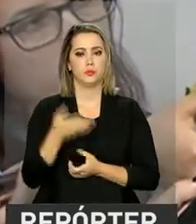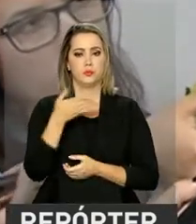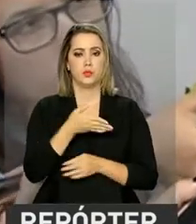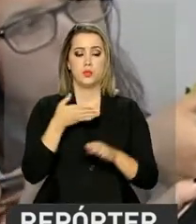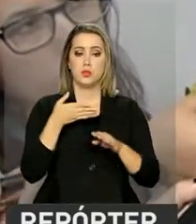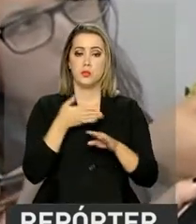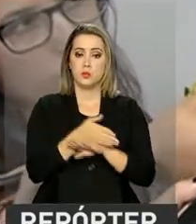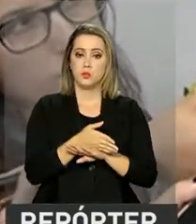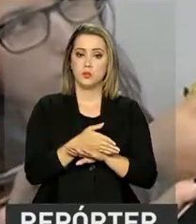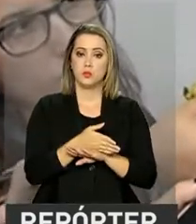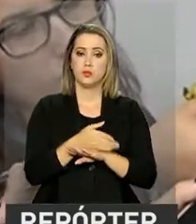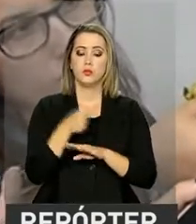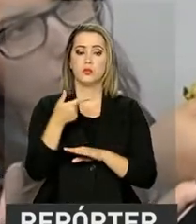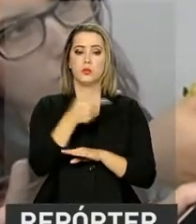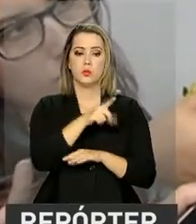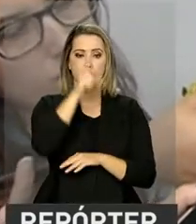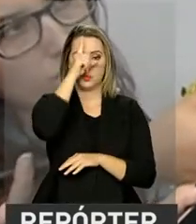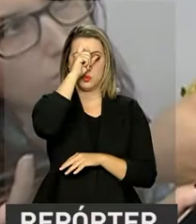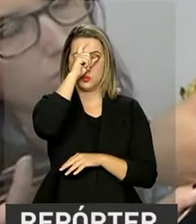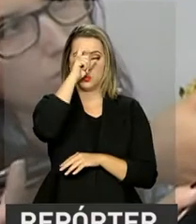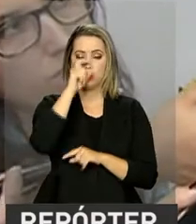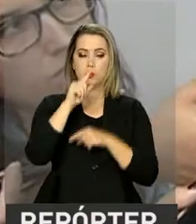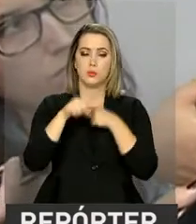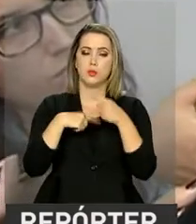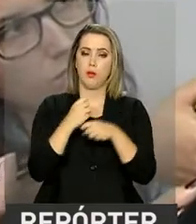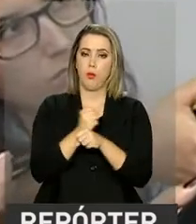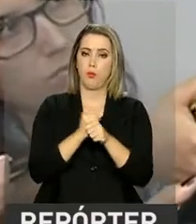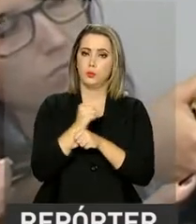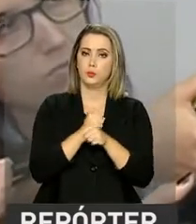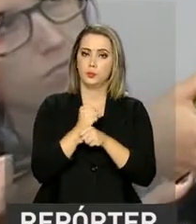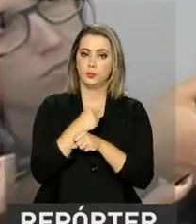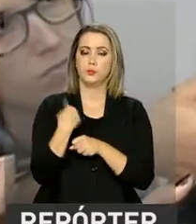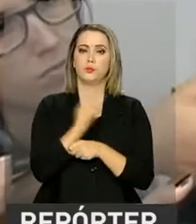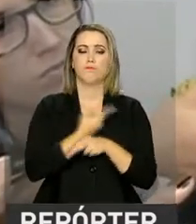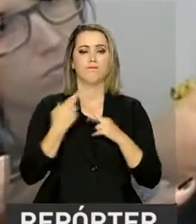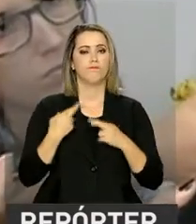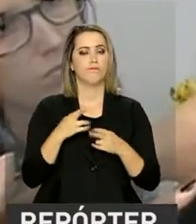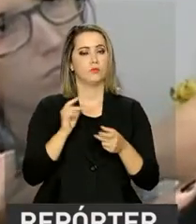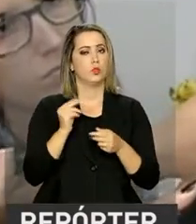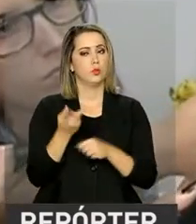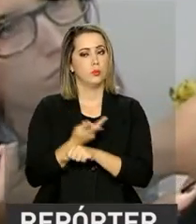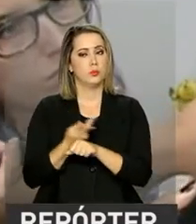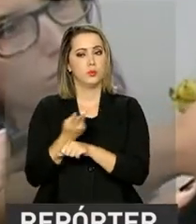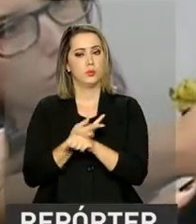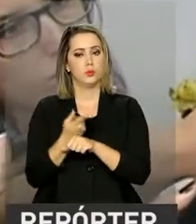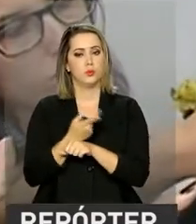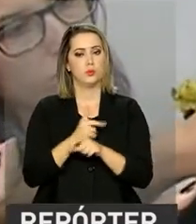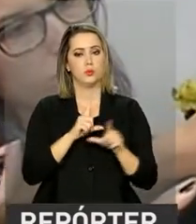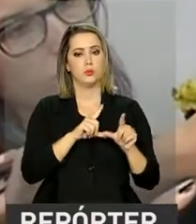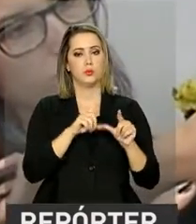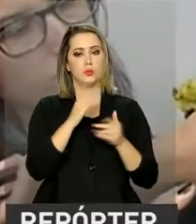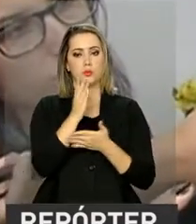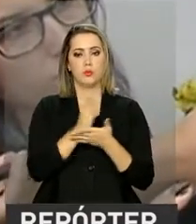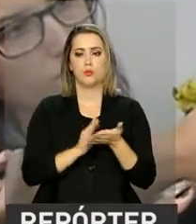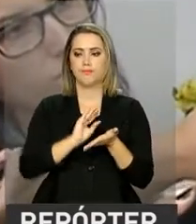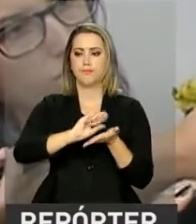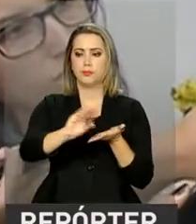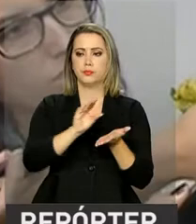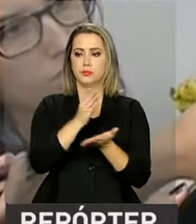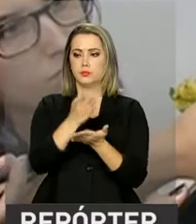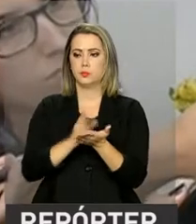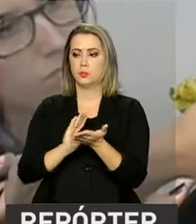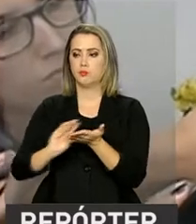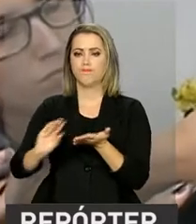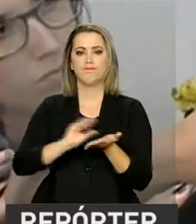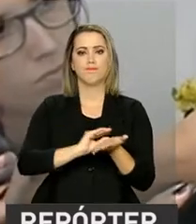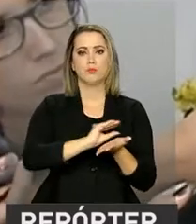Beneficência Portuguesa, a partir do ano que vem, no PROAD, e nós estamos buscando dividir para todos os